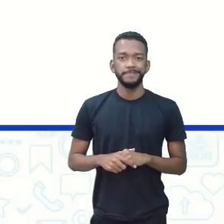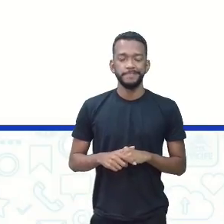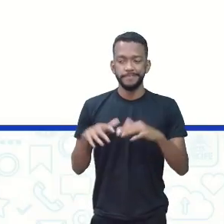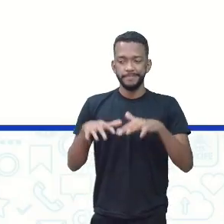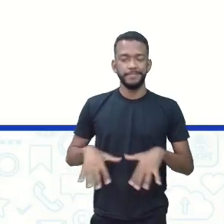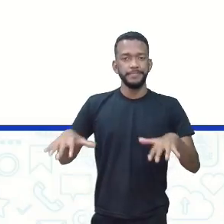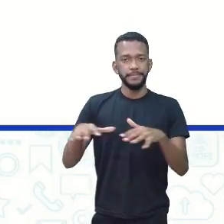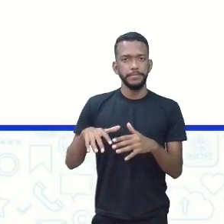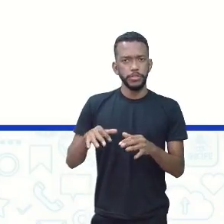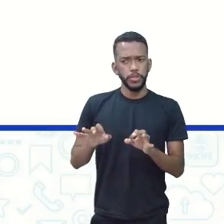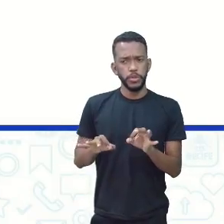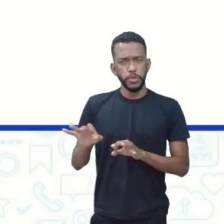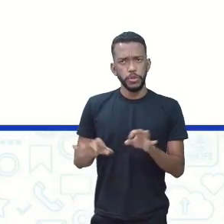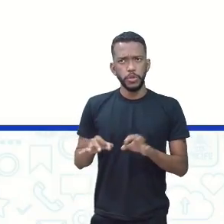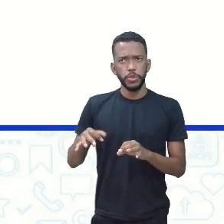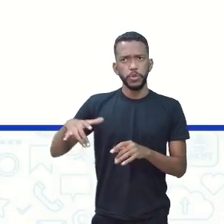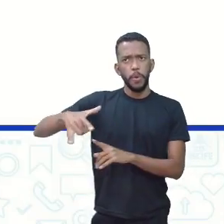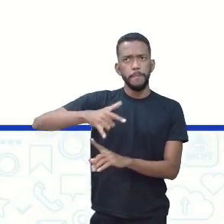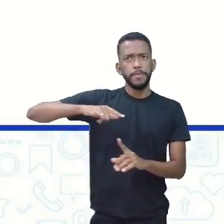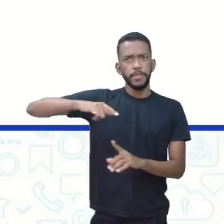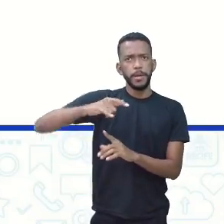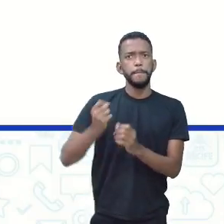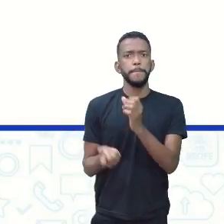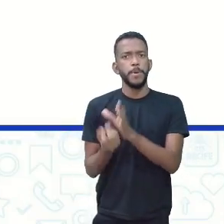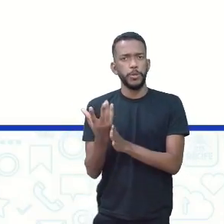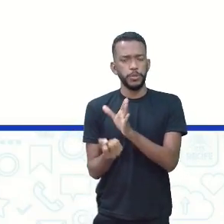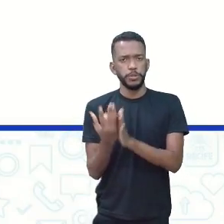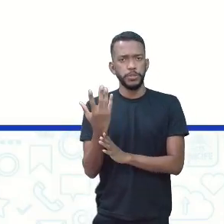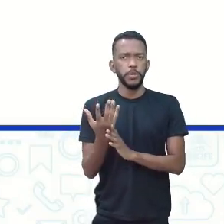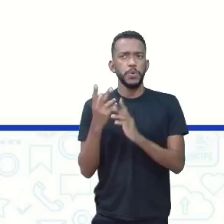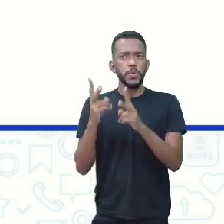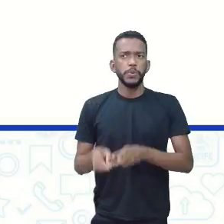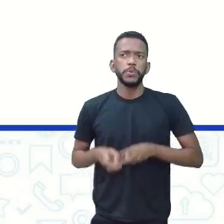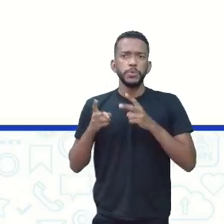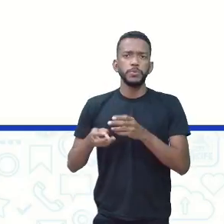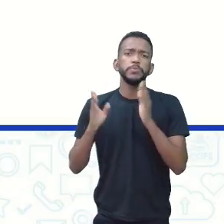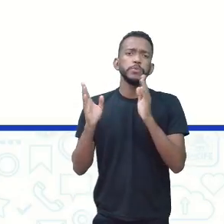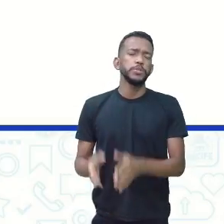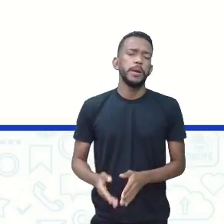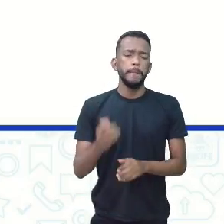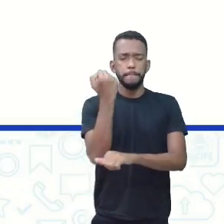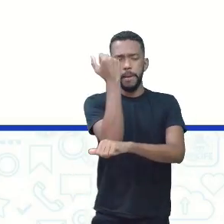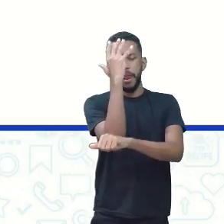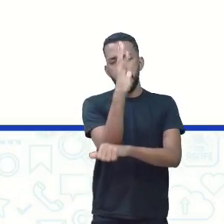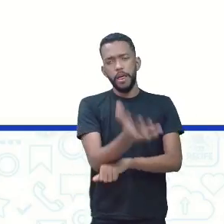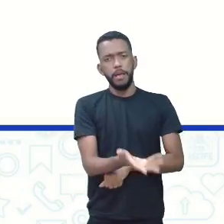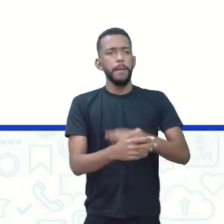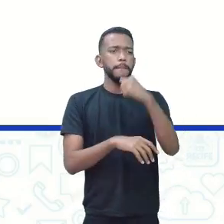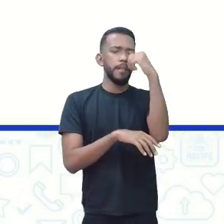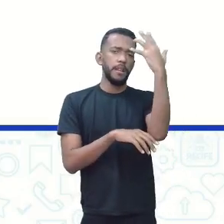de produção e consumos estão causando devastação ambiental,